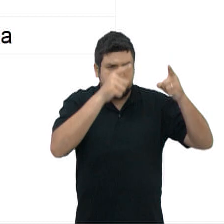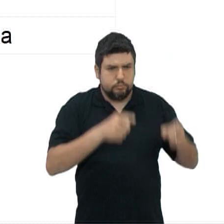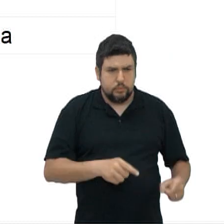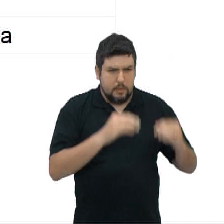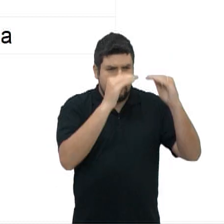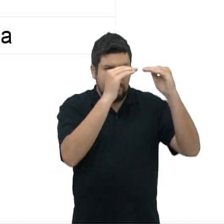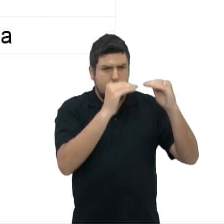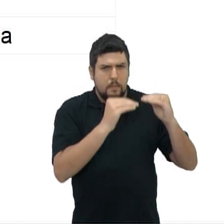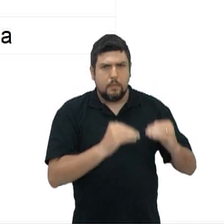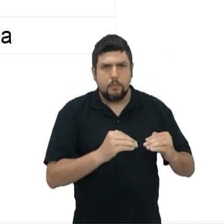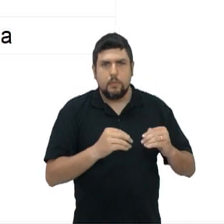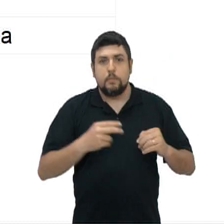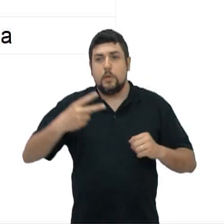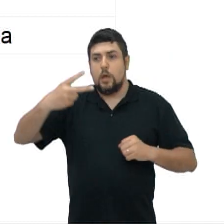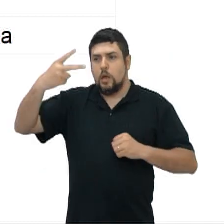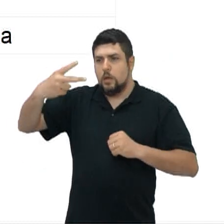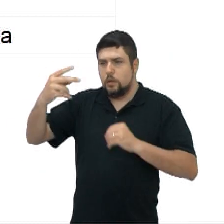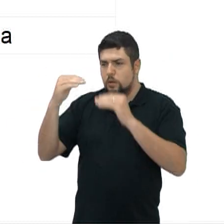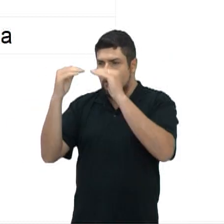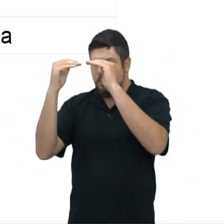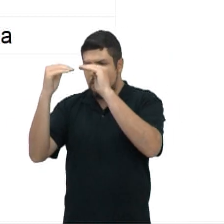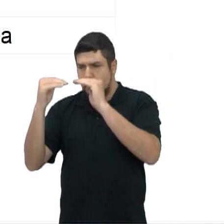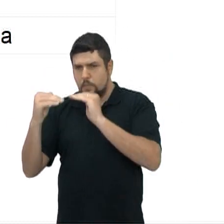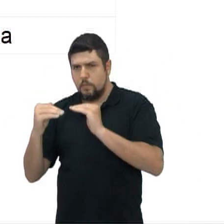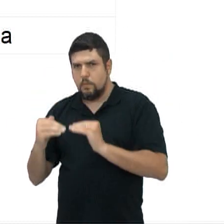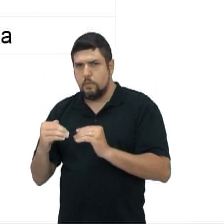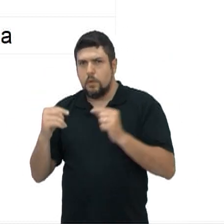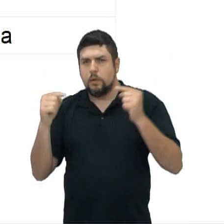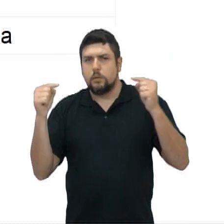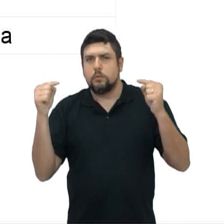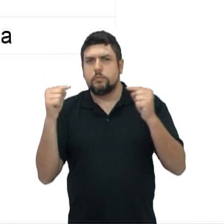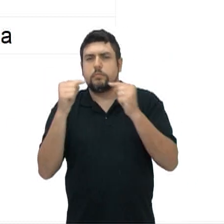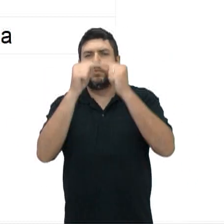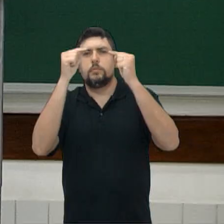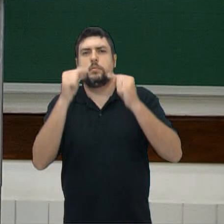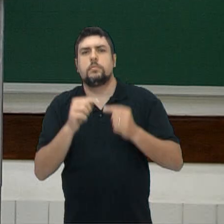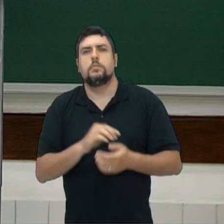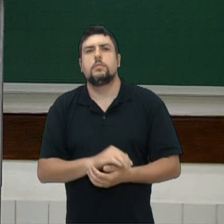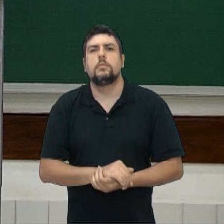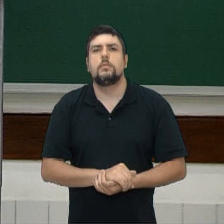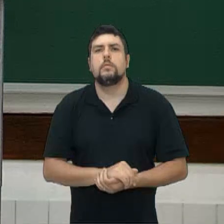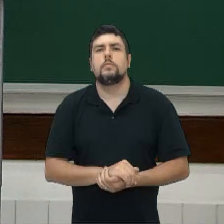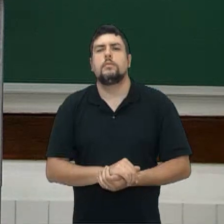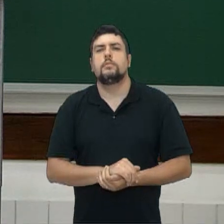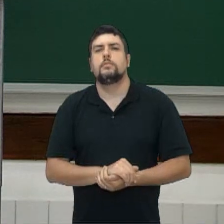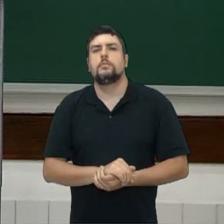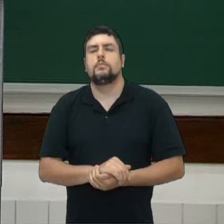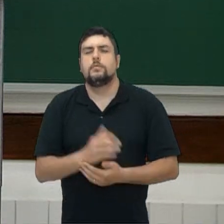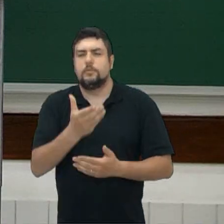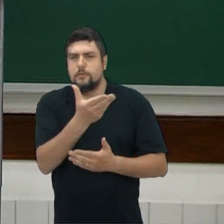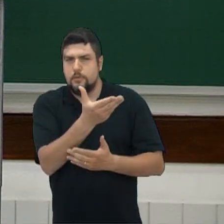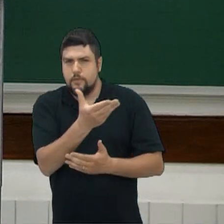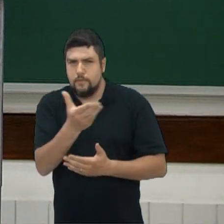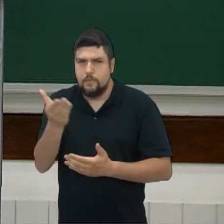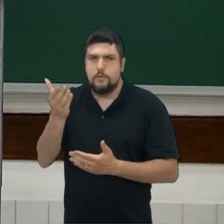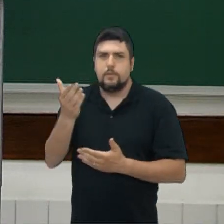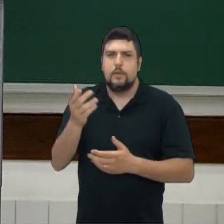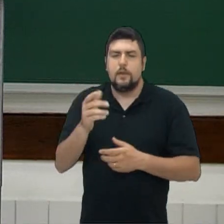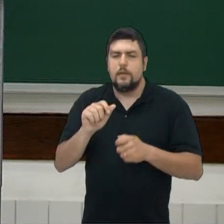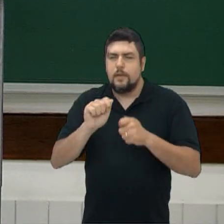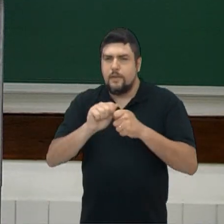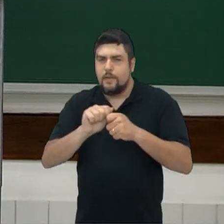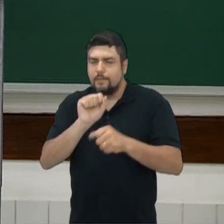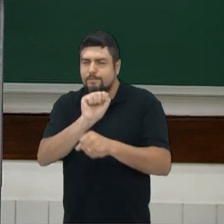coluna e as ligações da segunda coluna. Senhoras e senhores, faz aí.